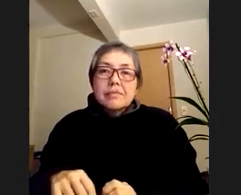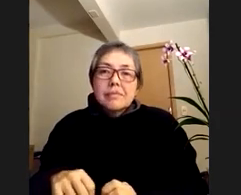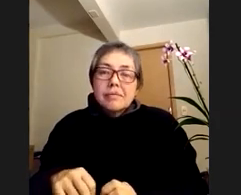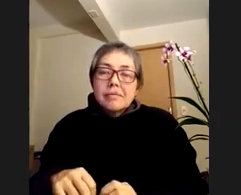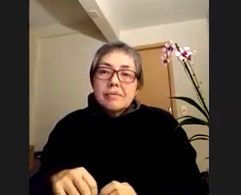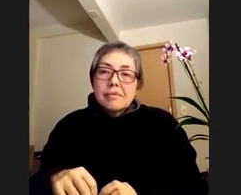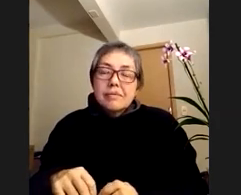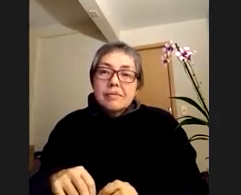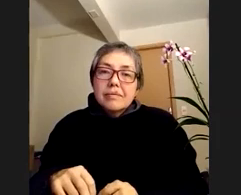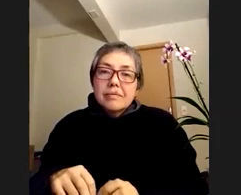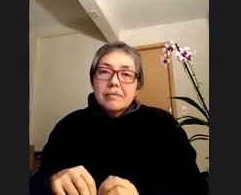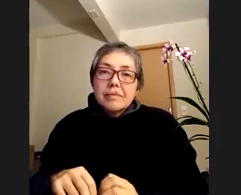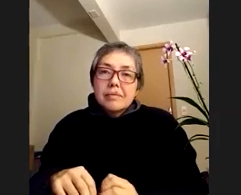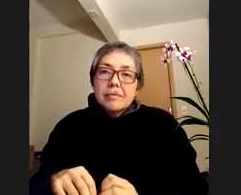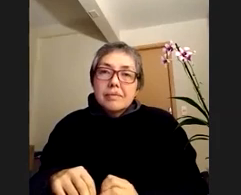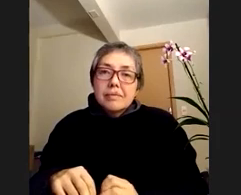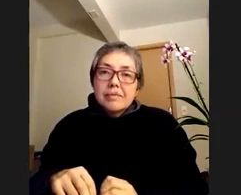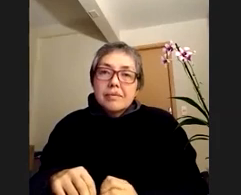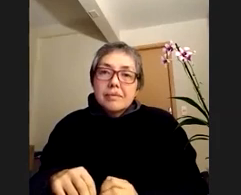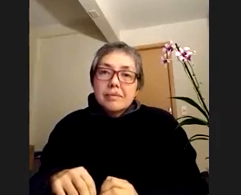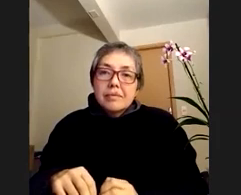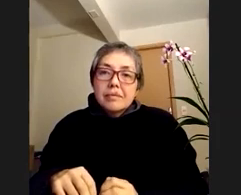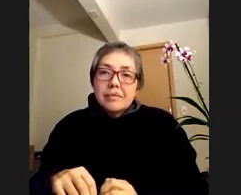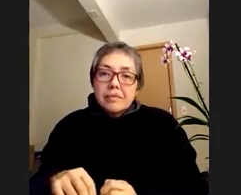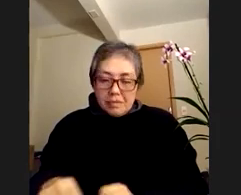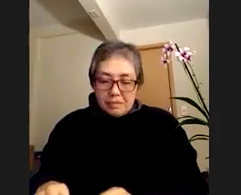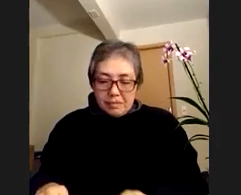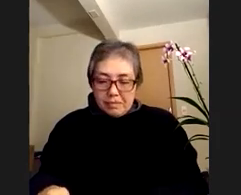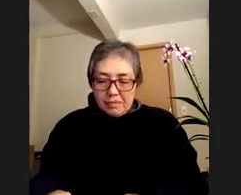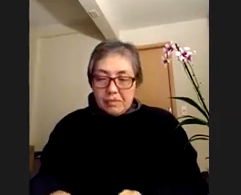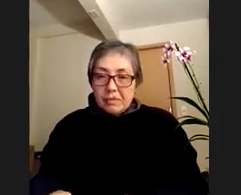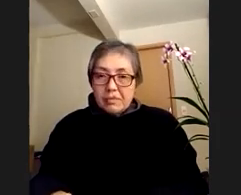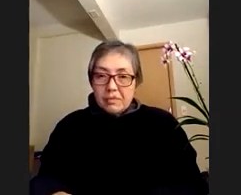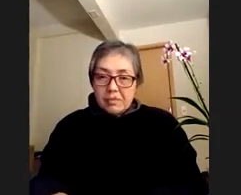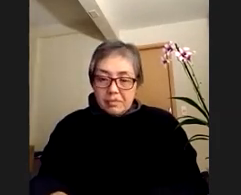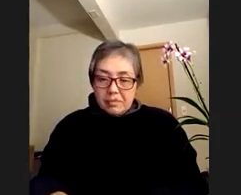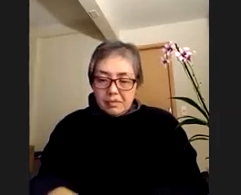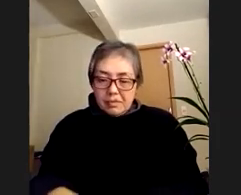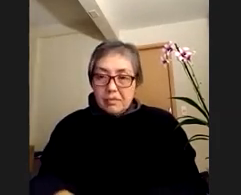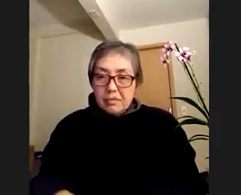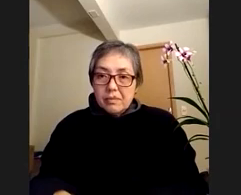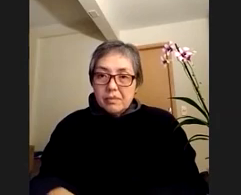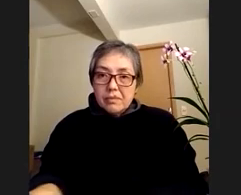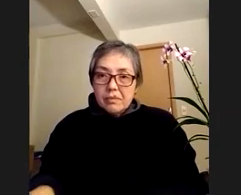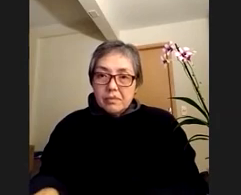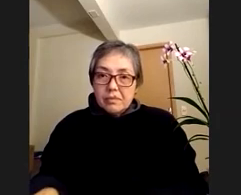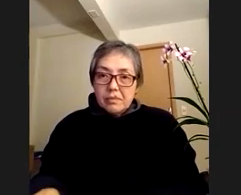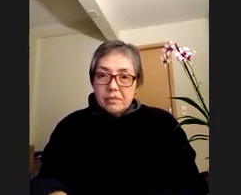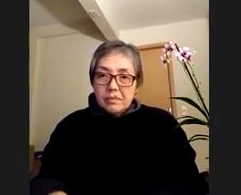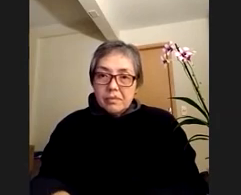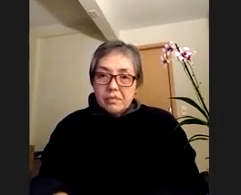A cada 1 minuto, um caso de